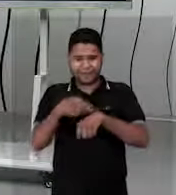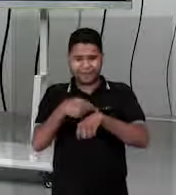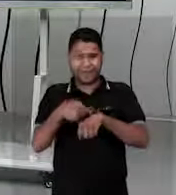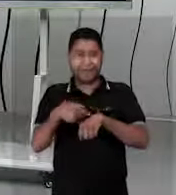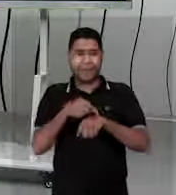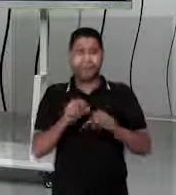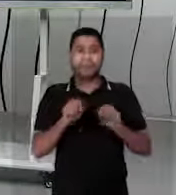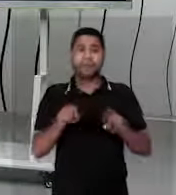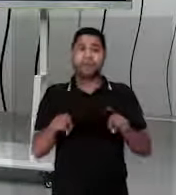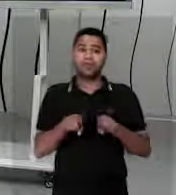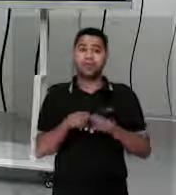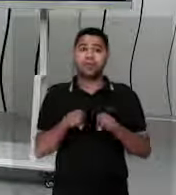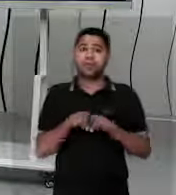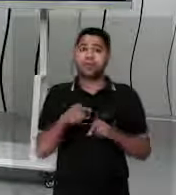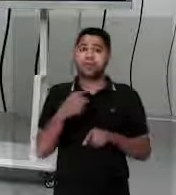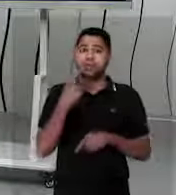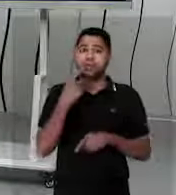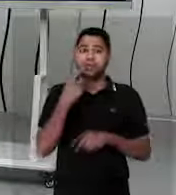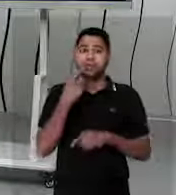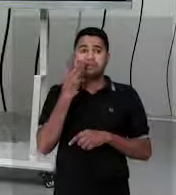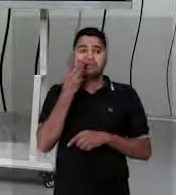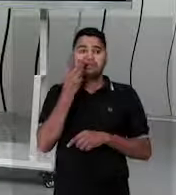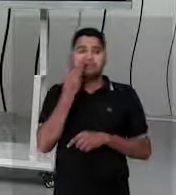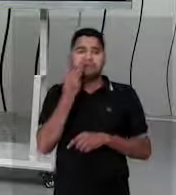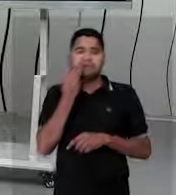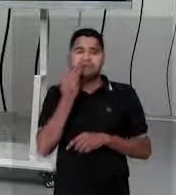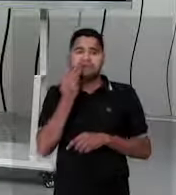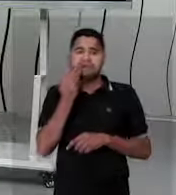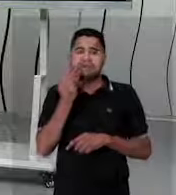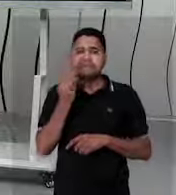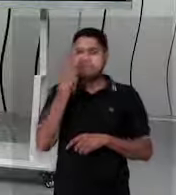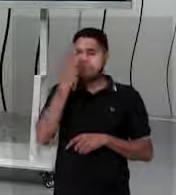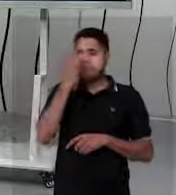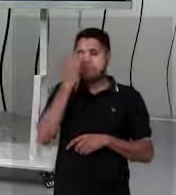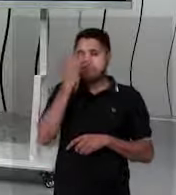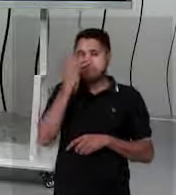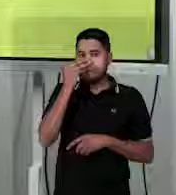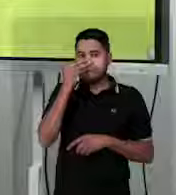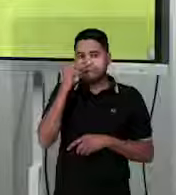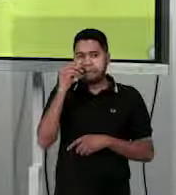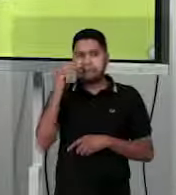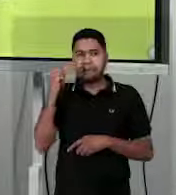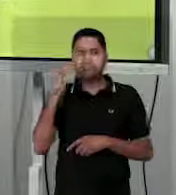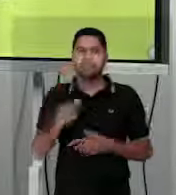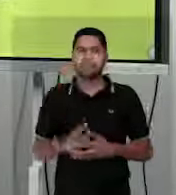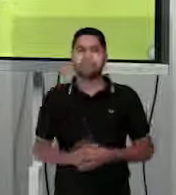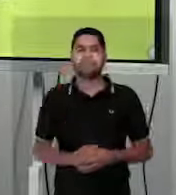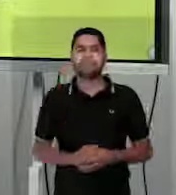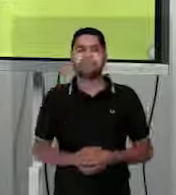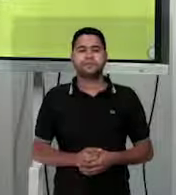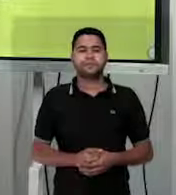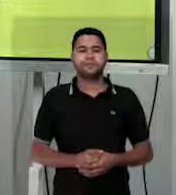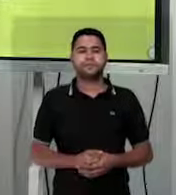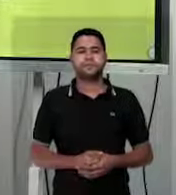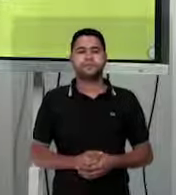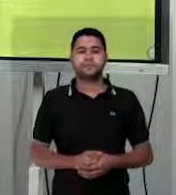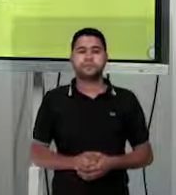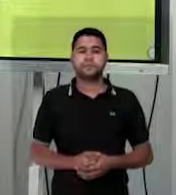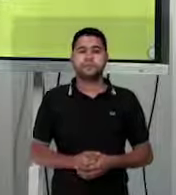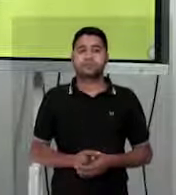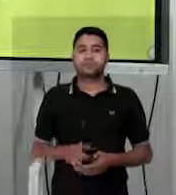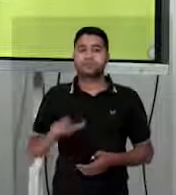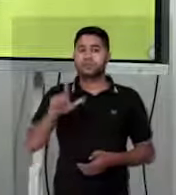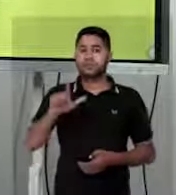na pele, como eu disse para vocês, mas acometer também a mucosa da pessoa. A